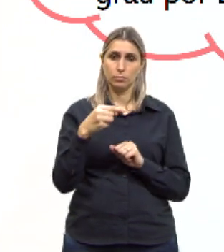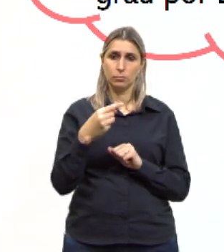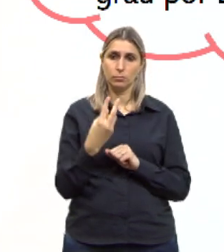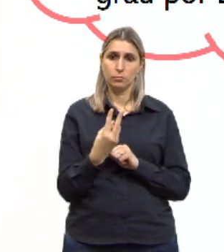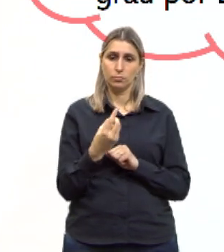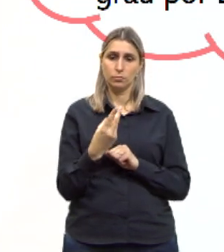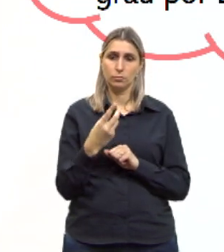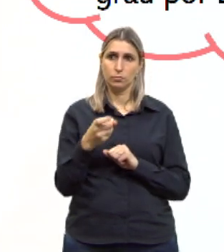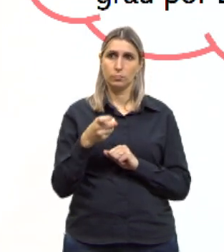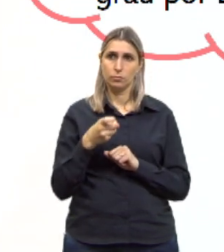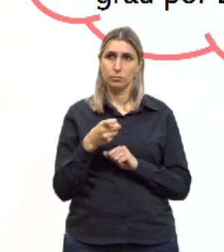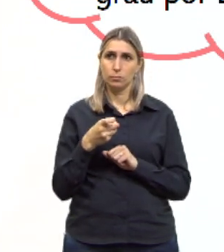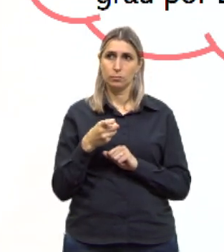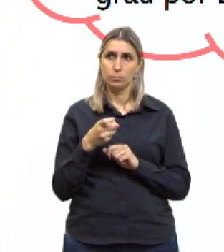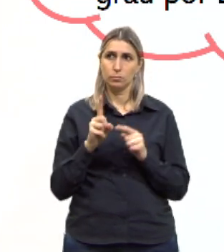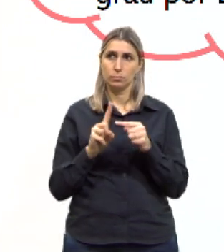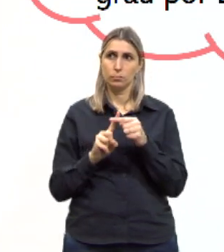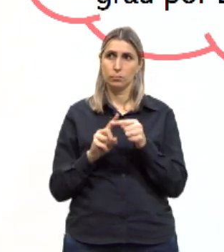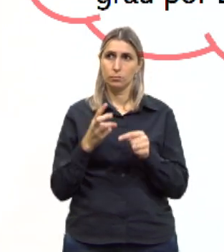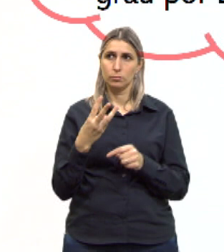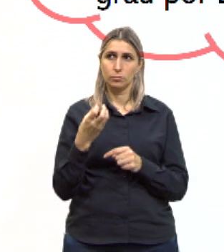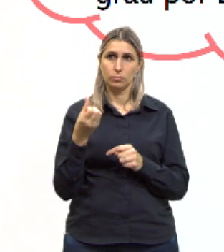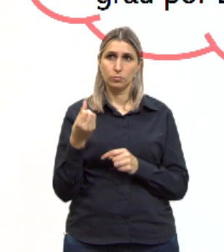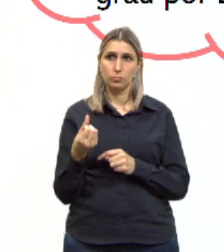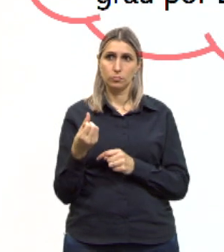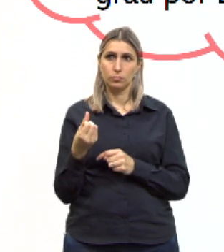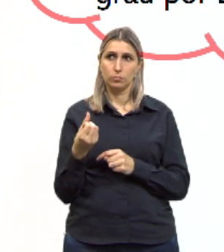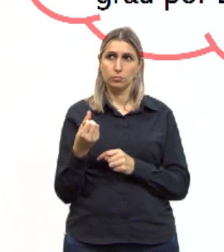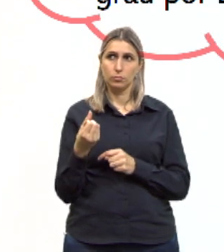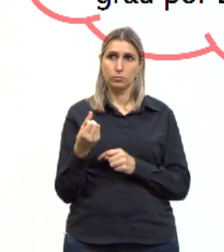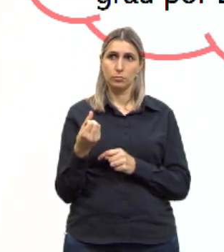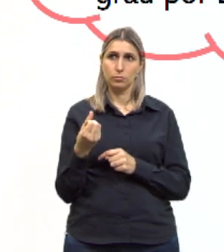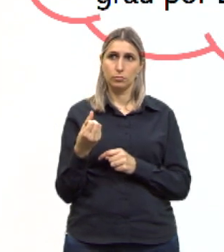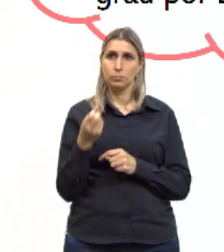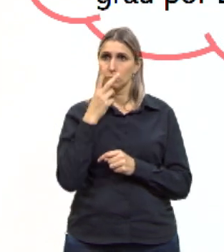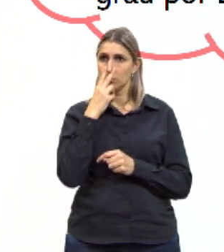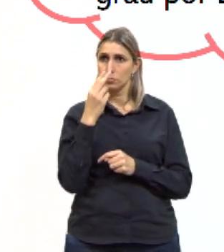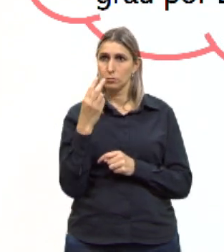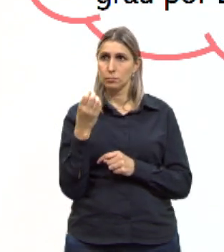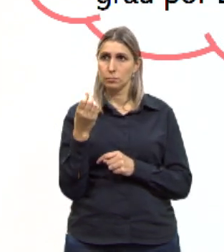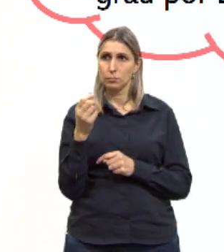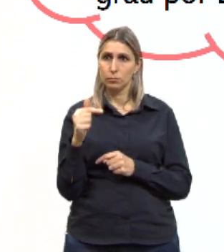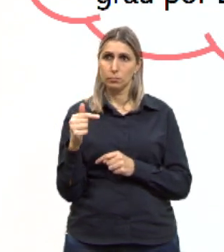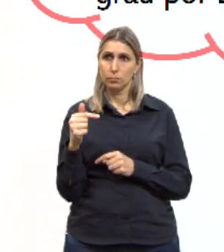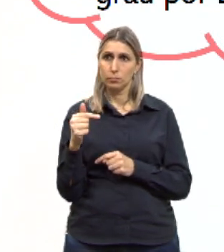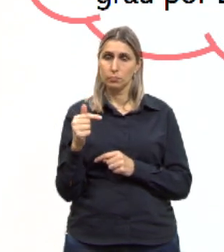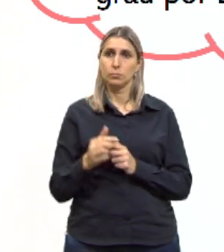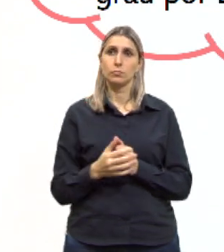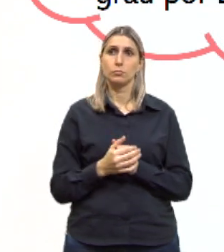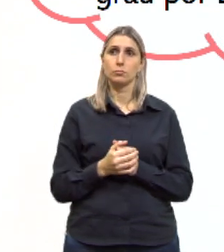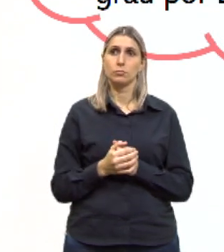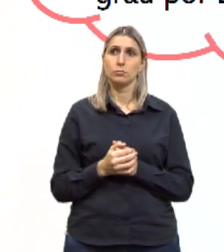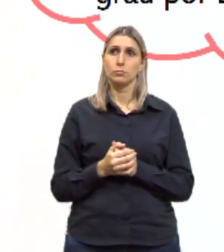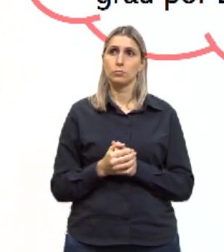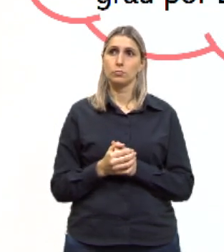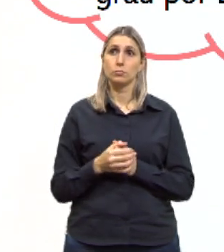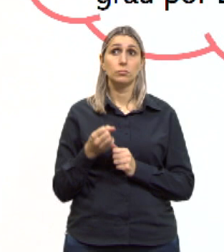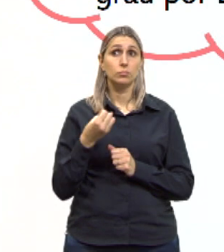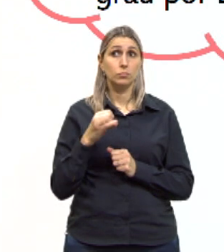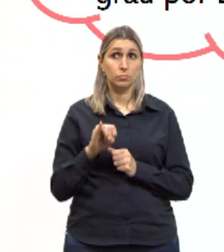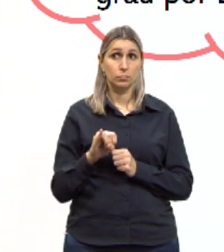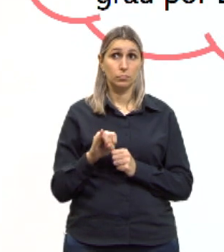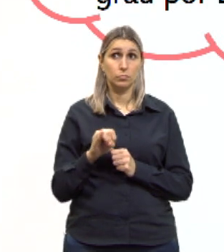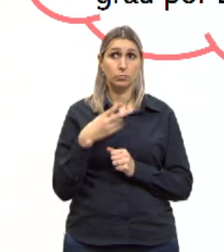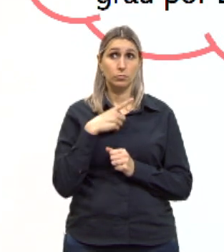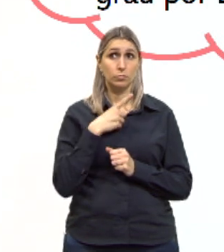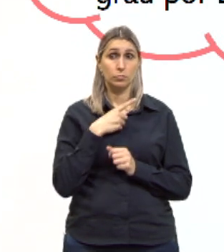menos 12x mais 36 igual a 7. E se eu